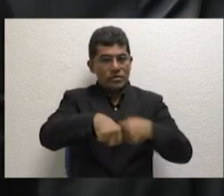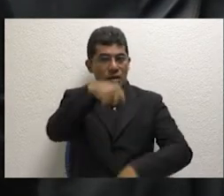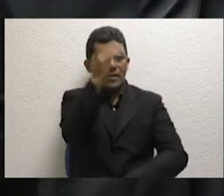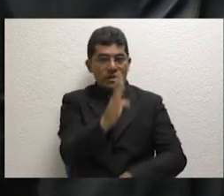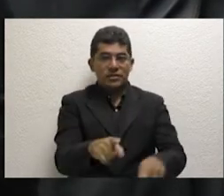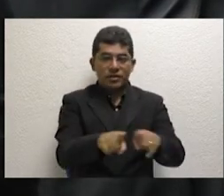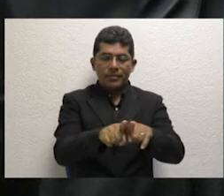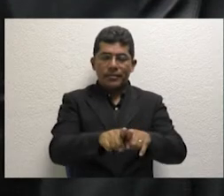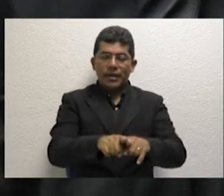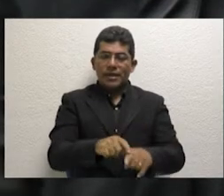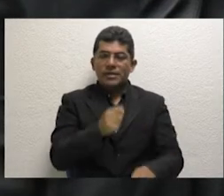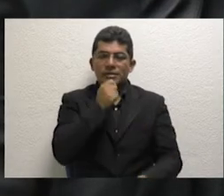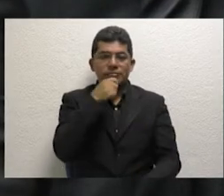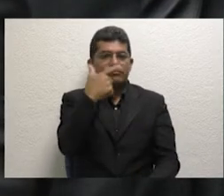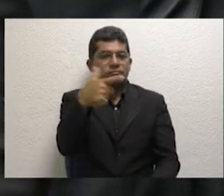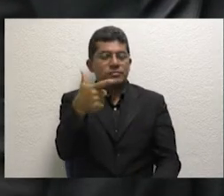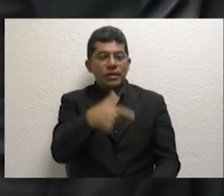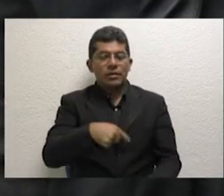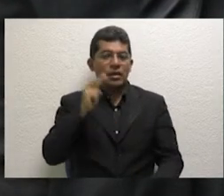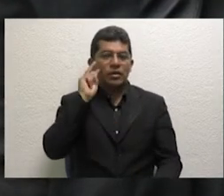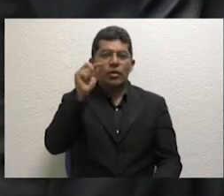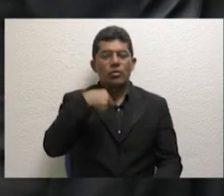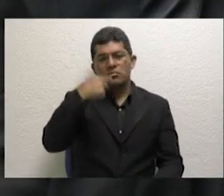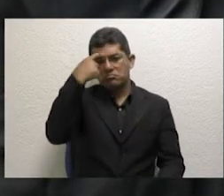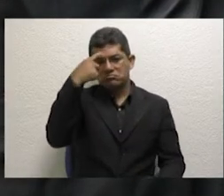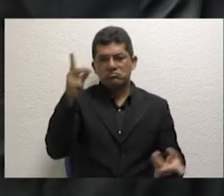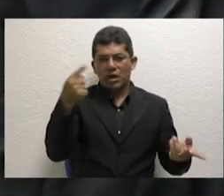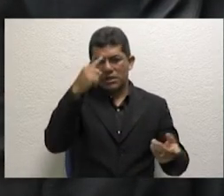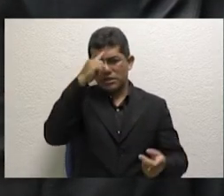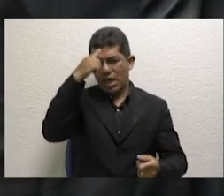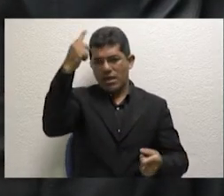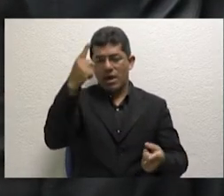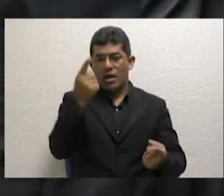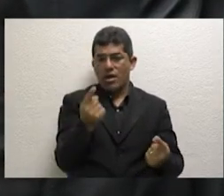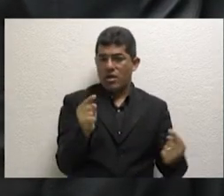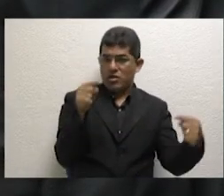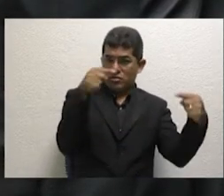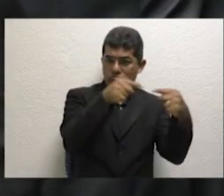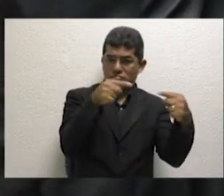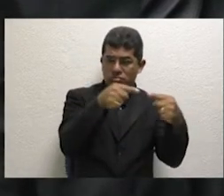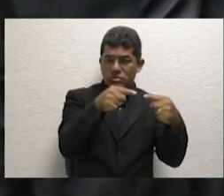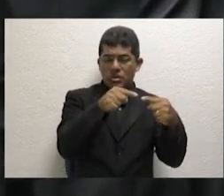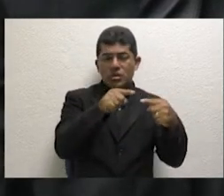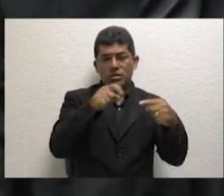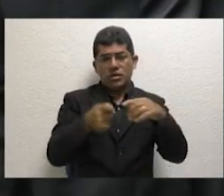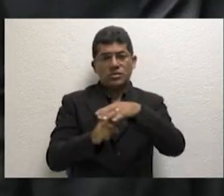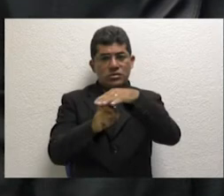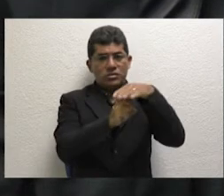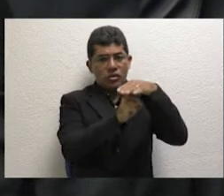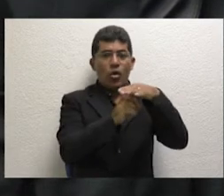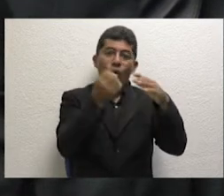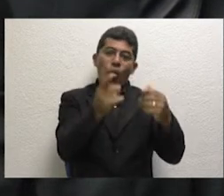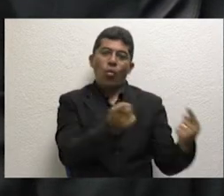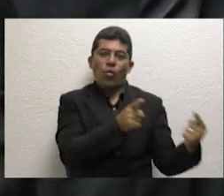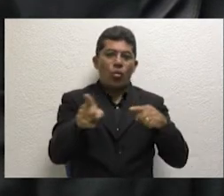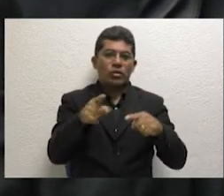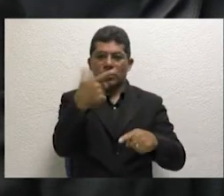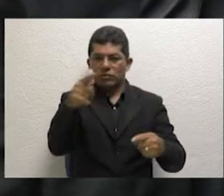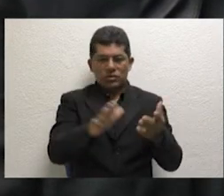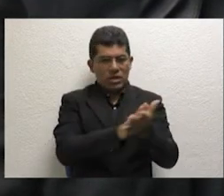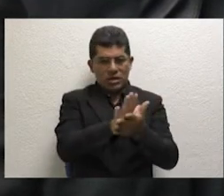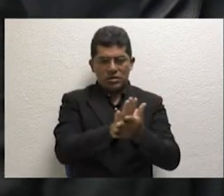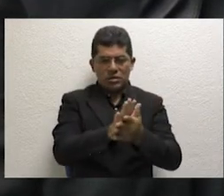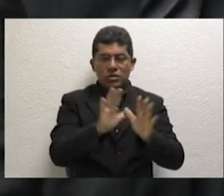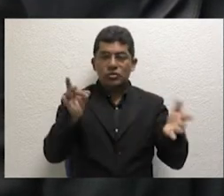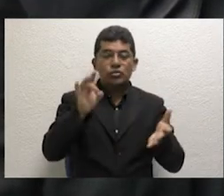e que não tem nenhuma tendência nem a favor da Zona Franca e nem contra a Zona Franca então